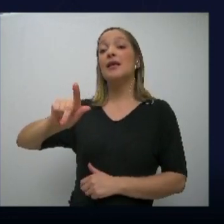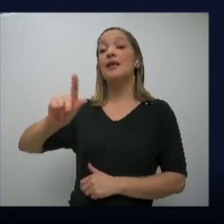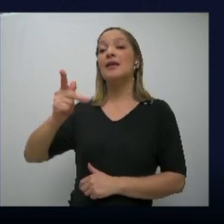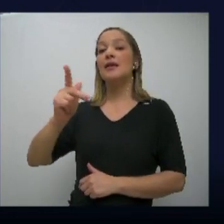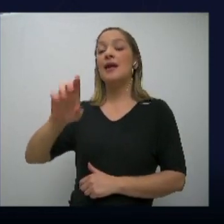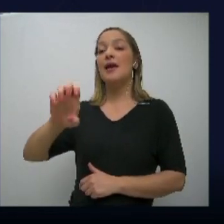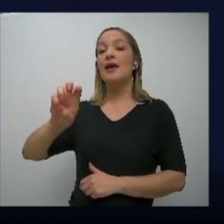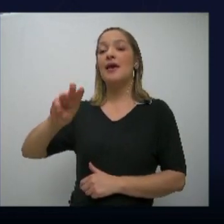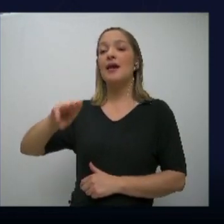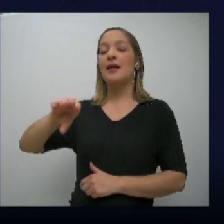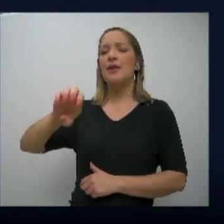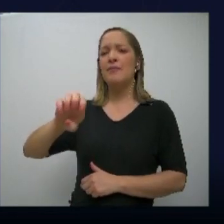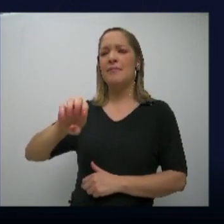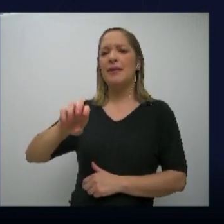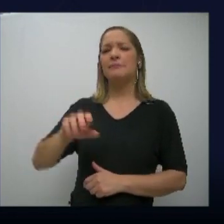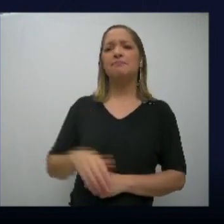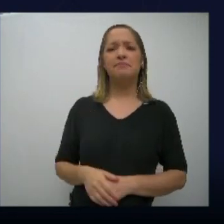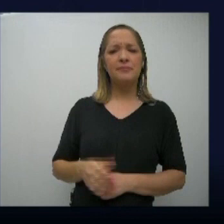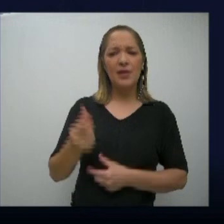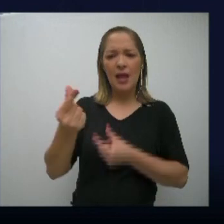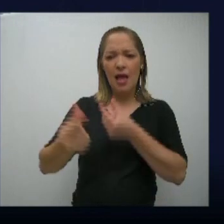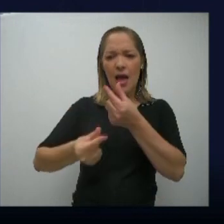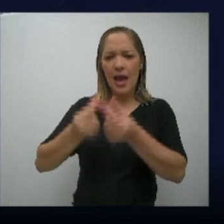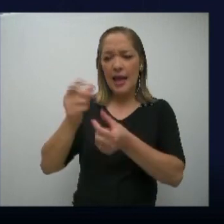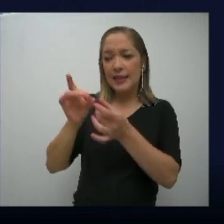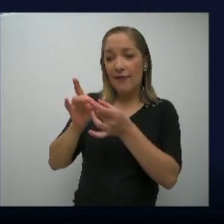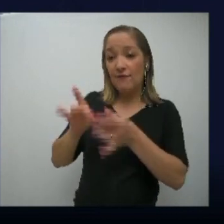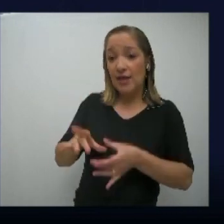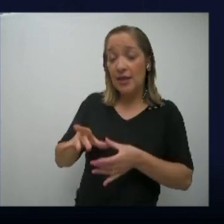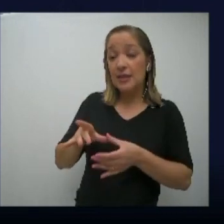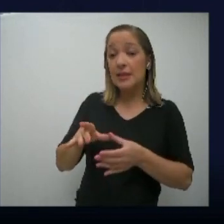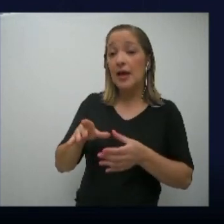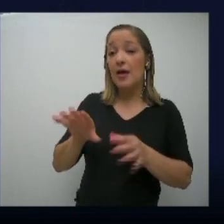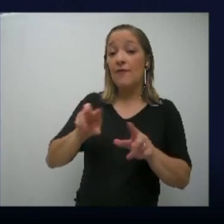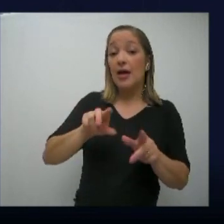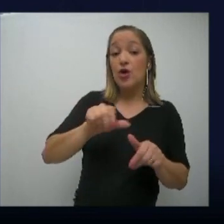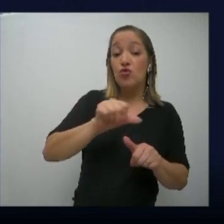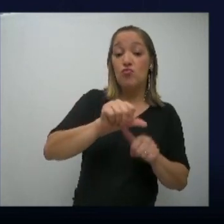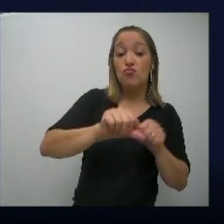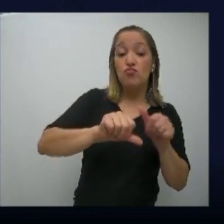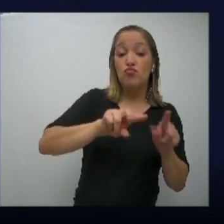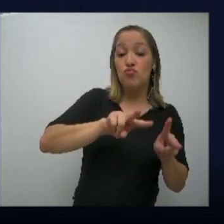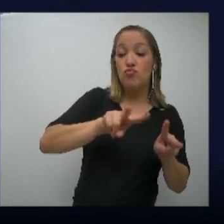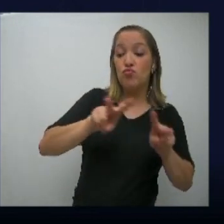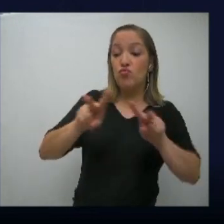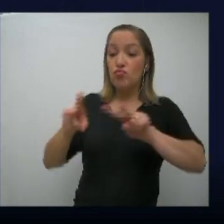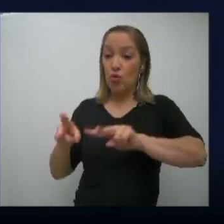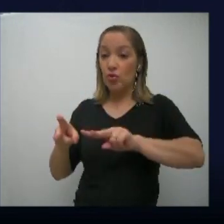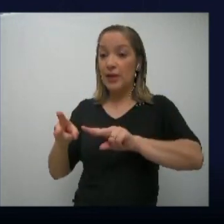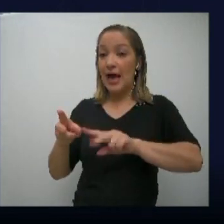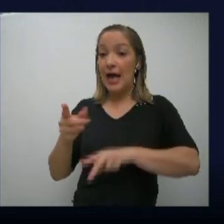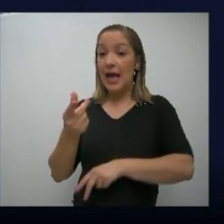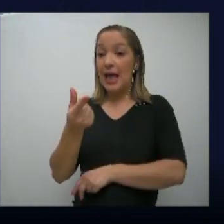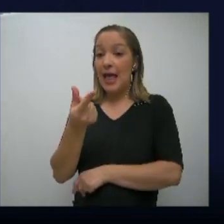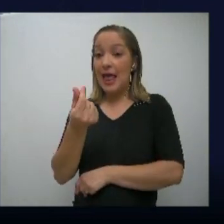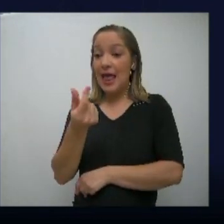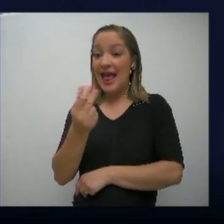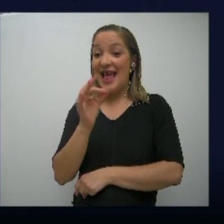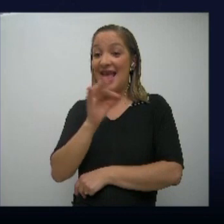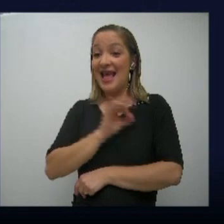poupança Você acredita que vai migrar para a renda variável outros instrumentos aí ele só quer uma pergunta muito fácil aqui